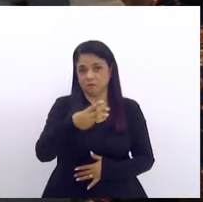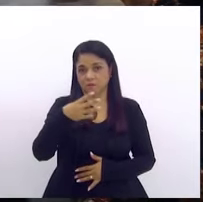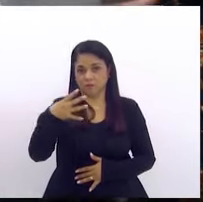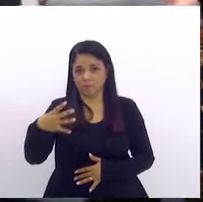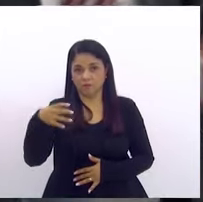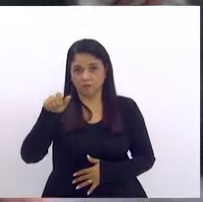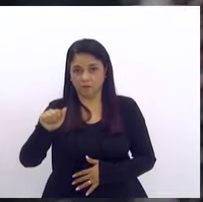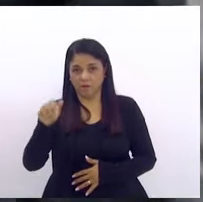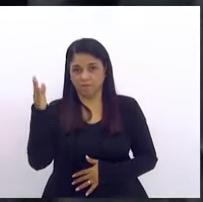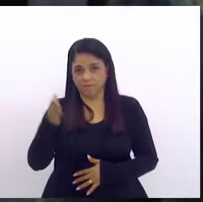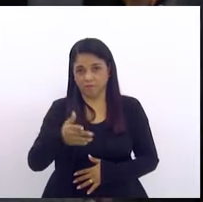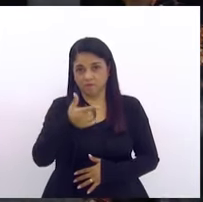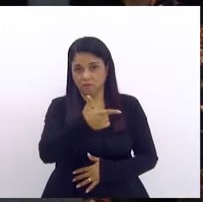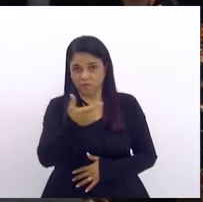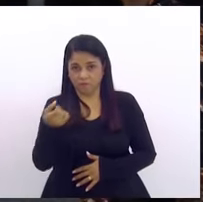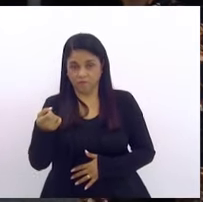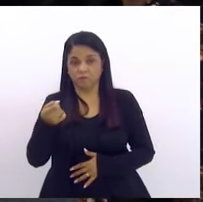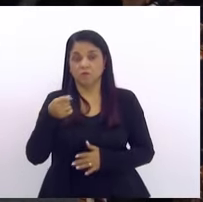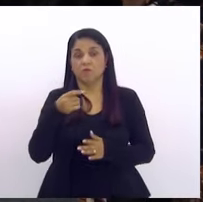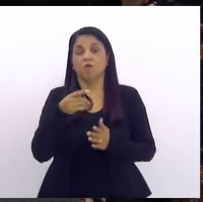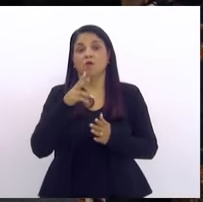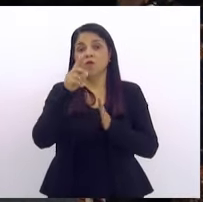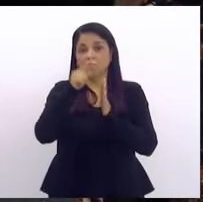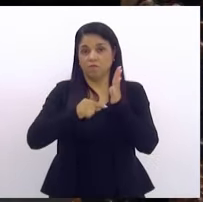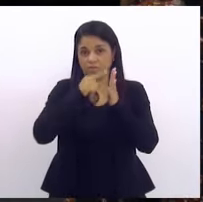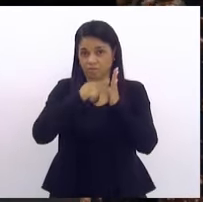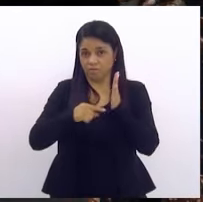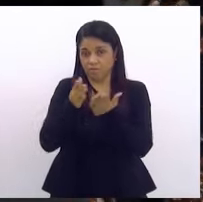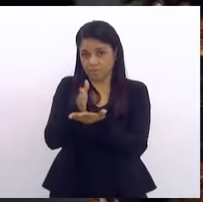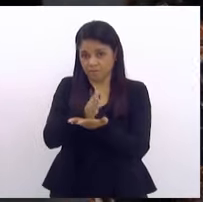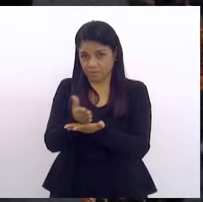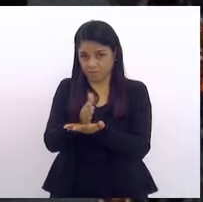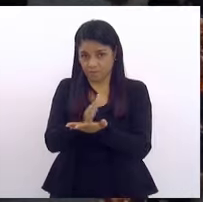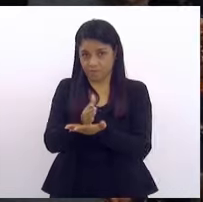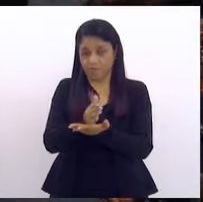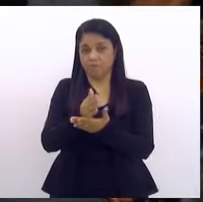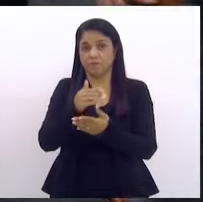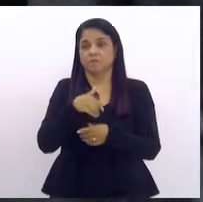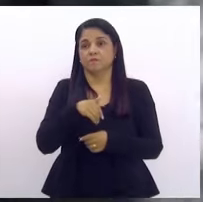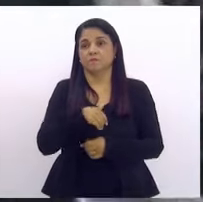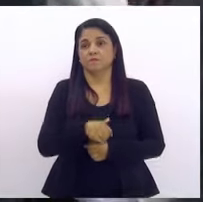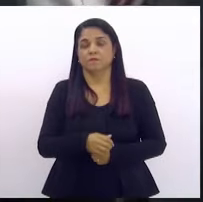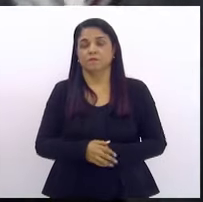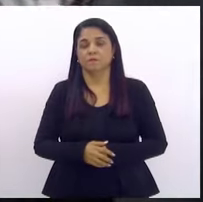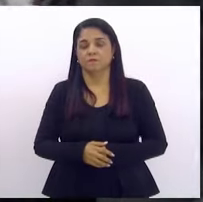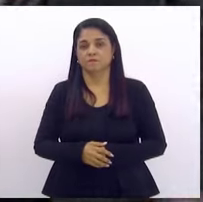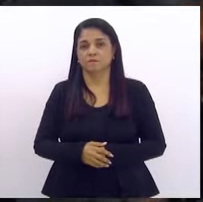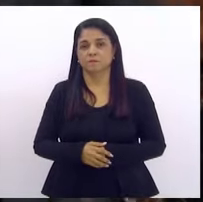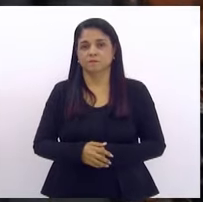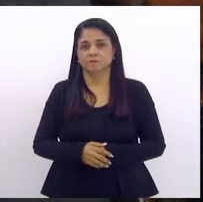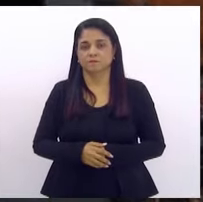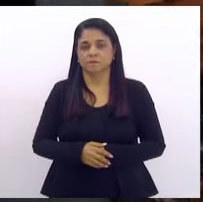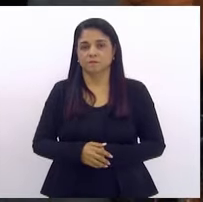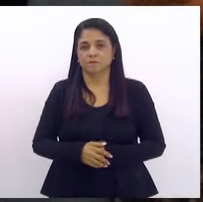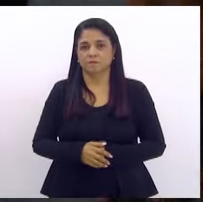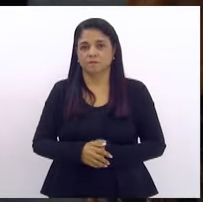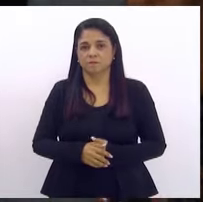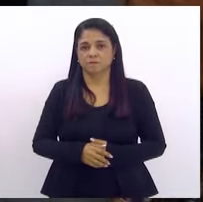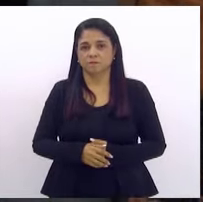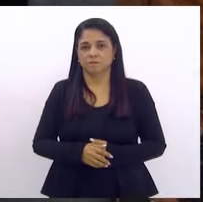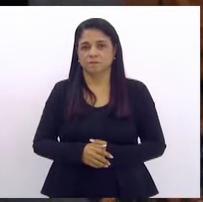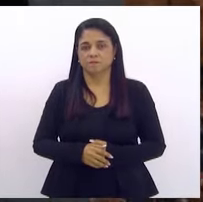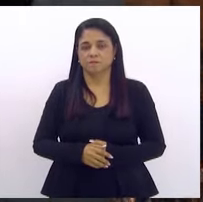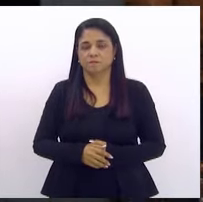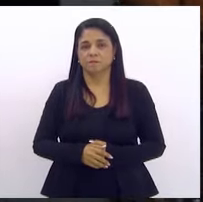2834A de 20 é um veto parcial. 2834A de 20. Veto parcial.